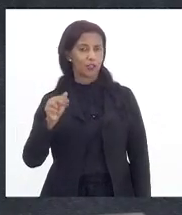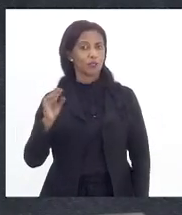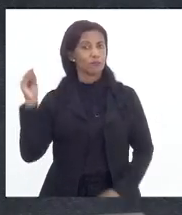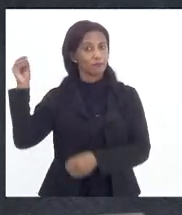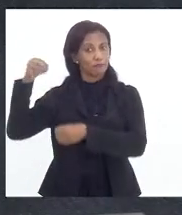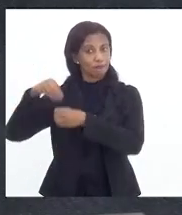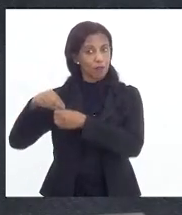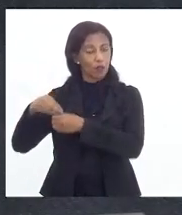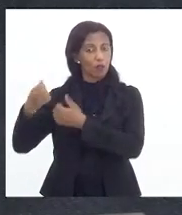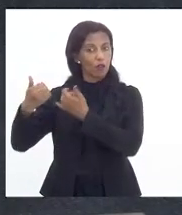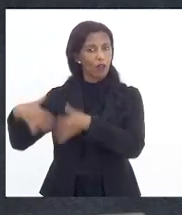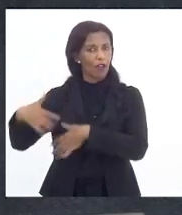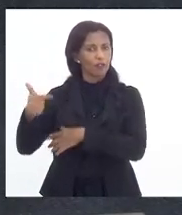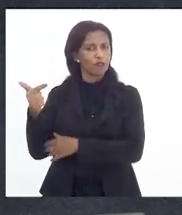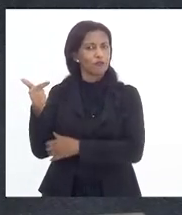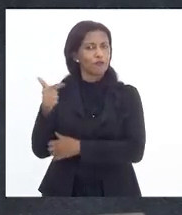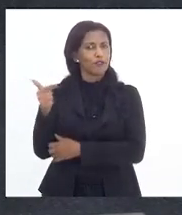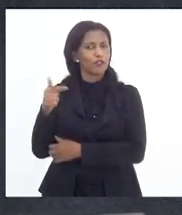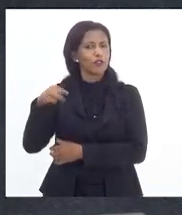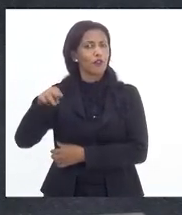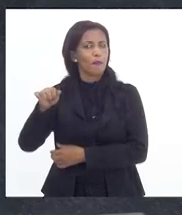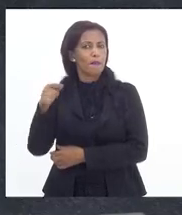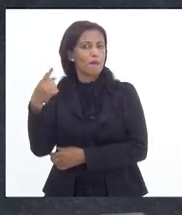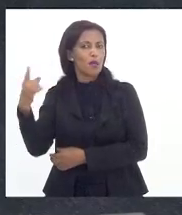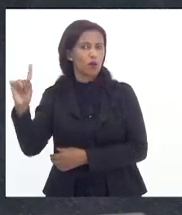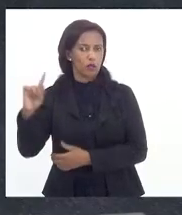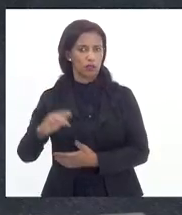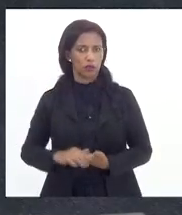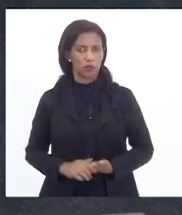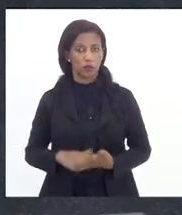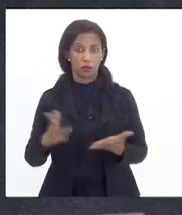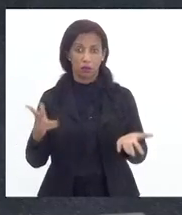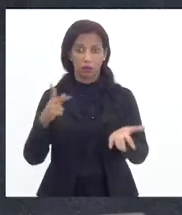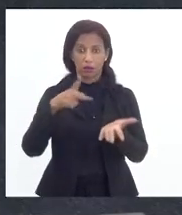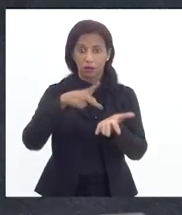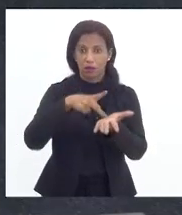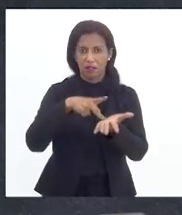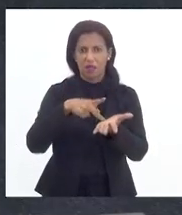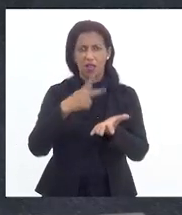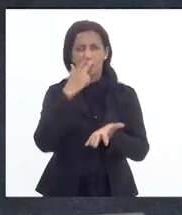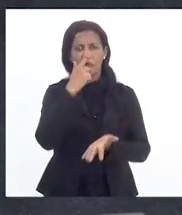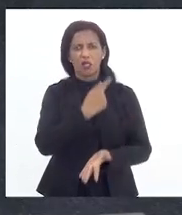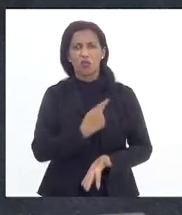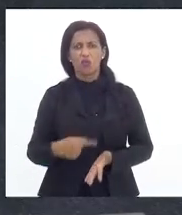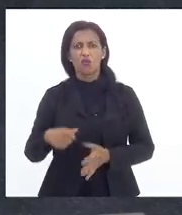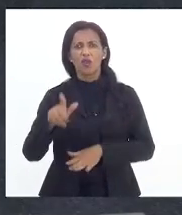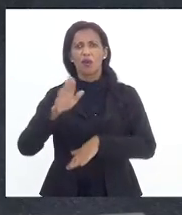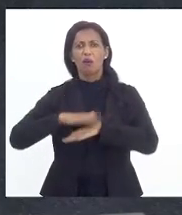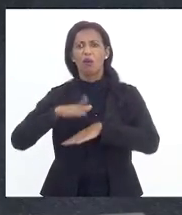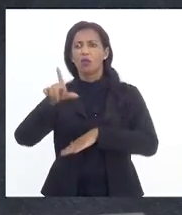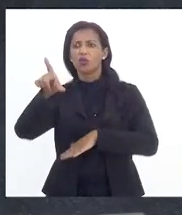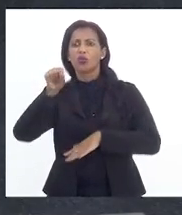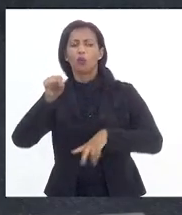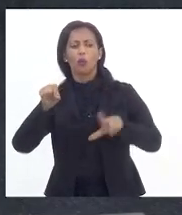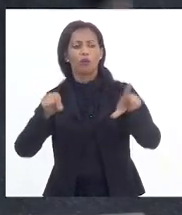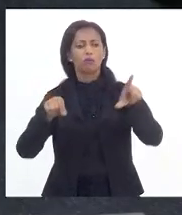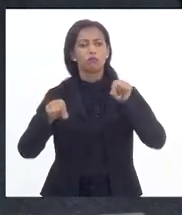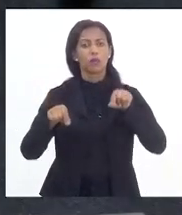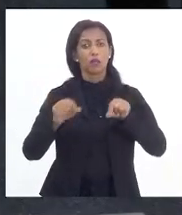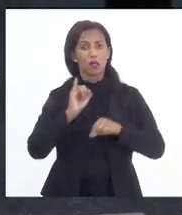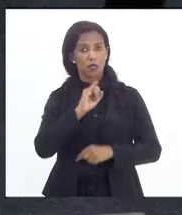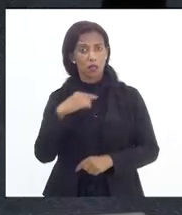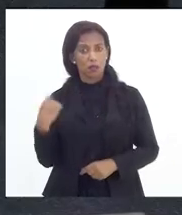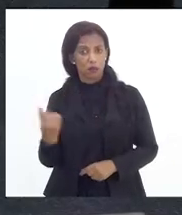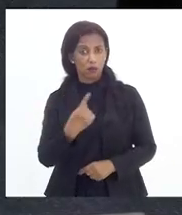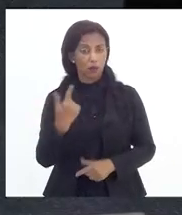gastos apenas 22 milhões bom Então na verdade o governo faz a sua escolha de Sofia esse nós temos